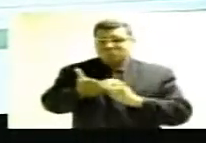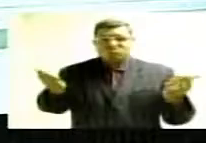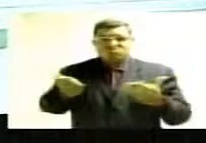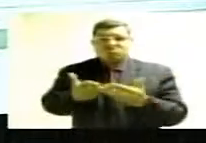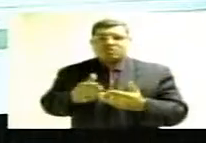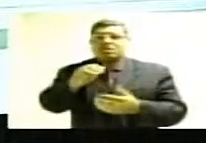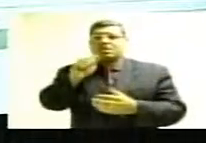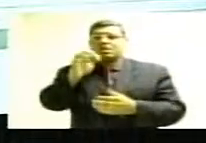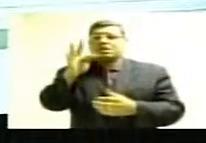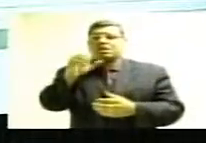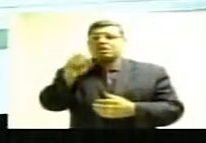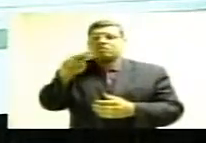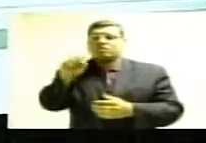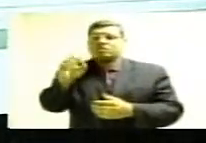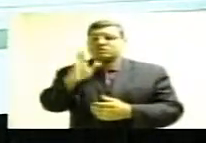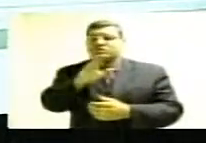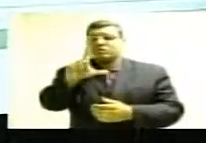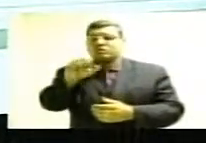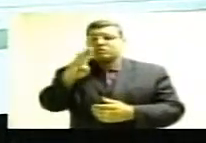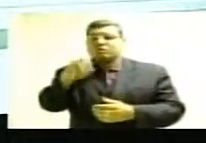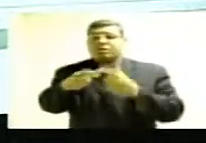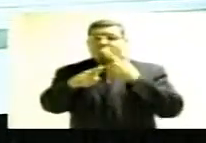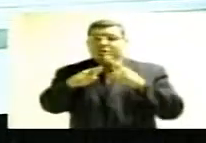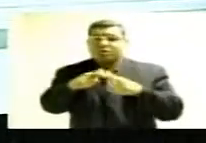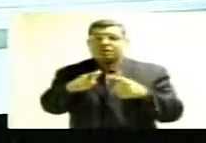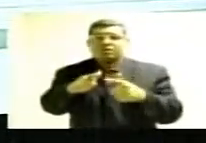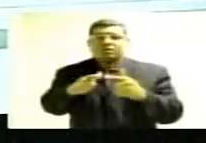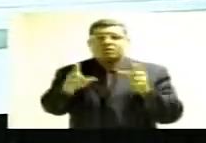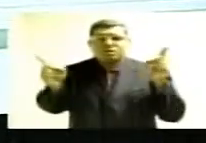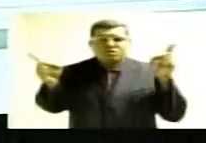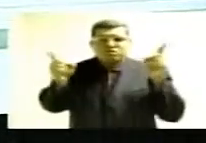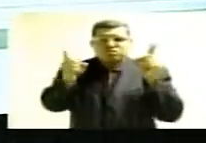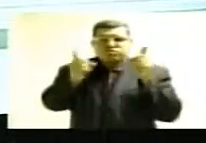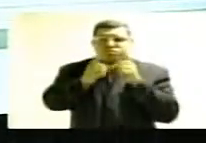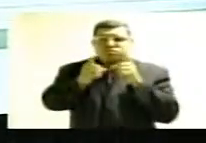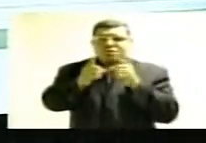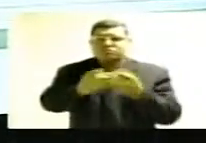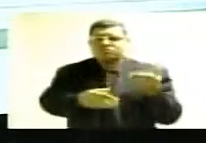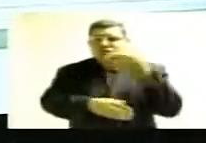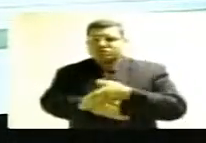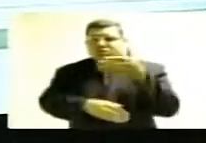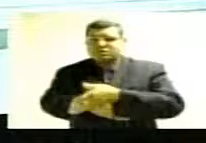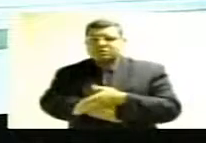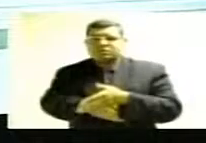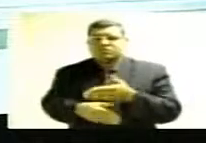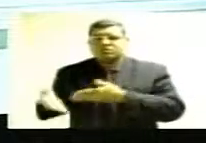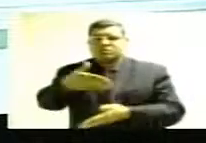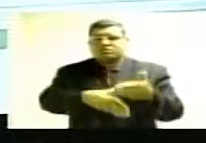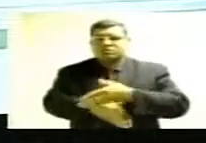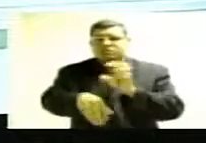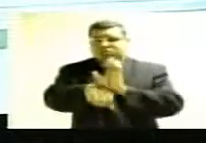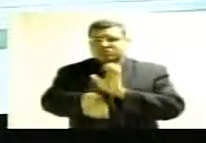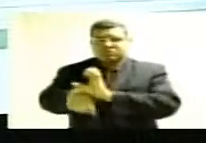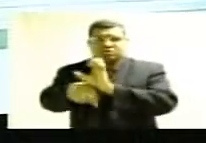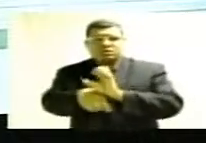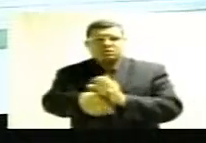hoje, Afonso Lobo, dizendo que o problema é que houve uma redução do repasse do fundo de participação dos